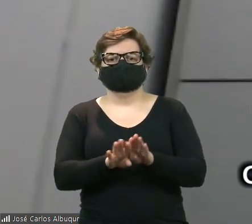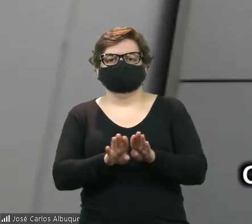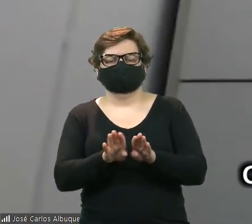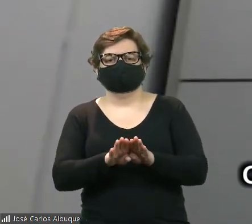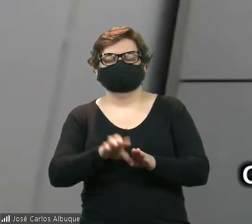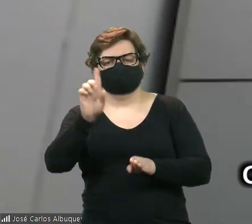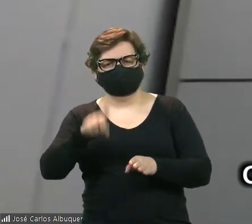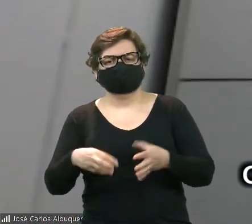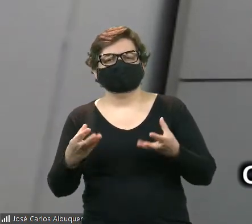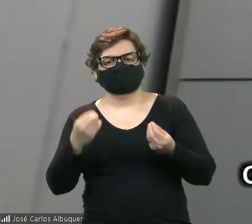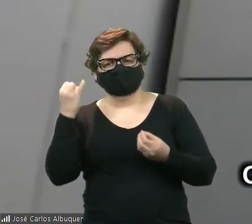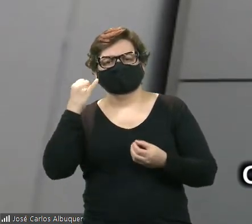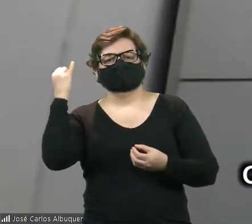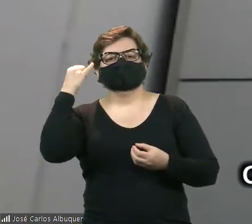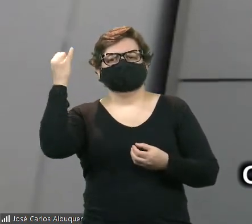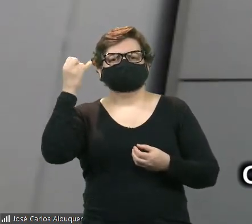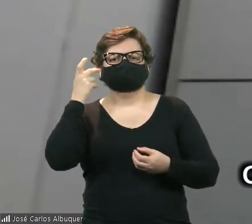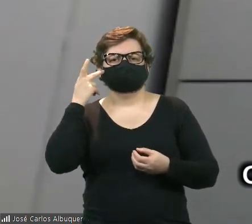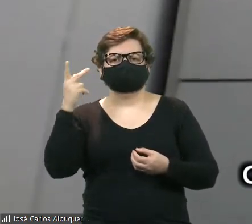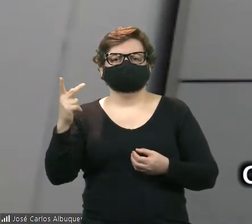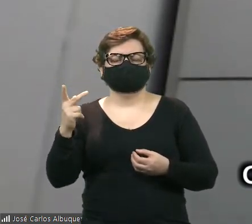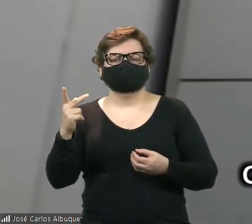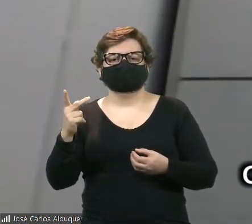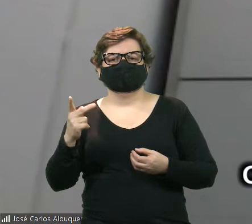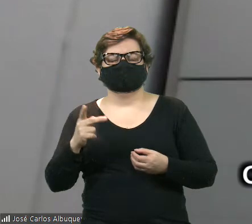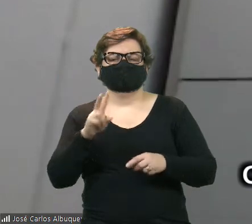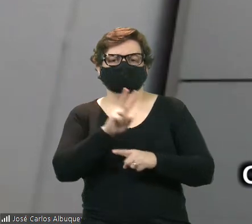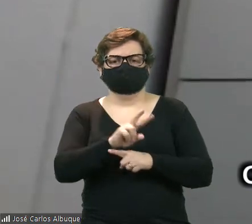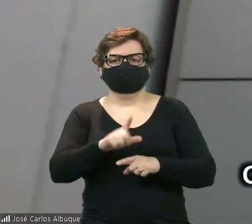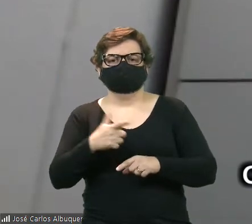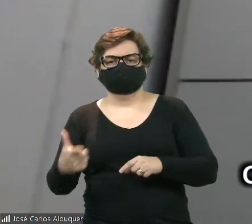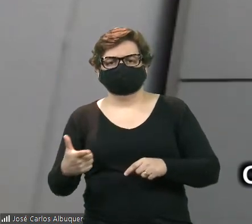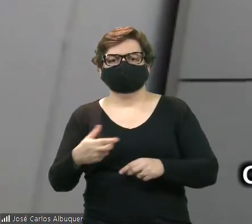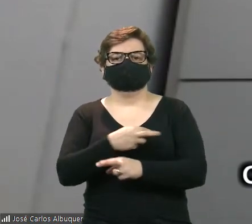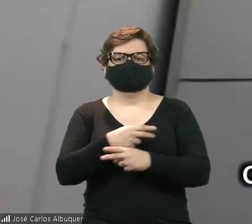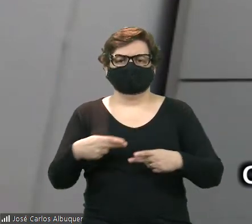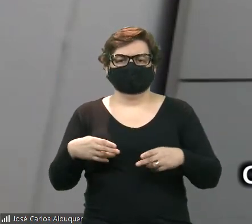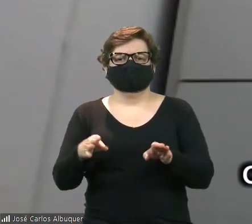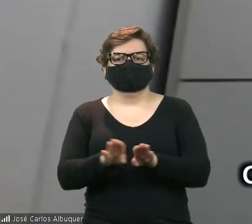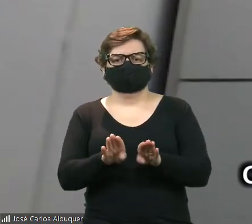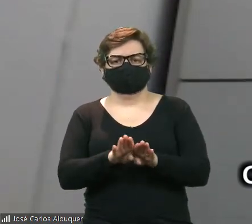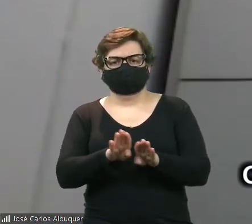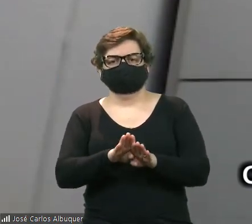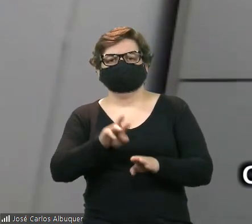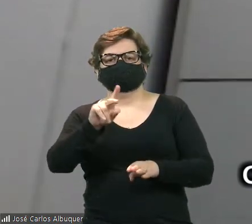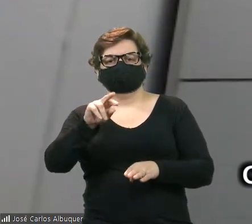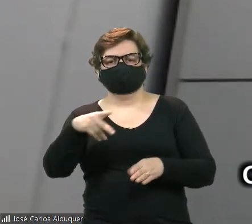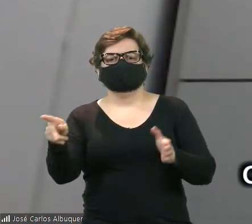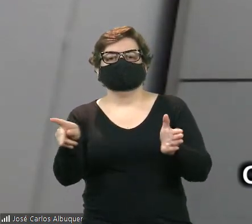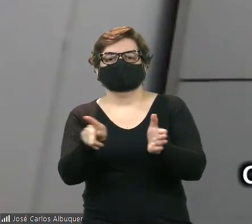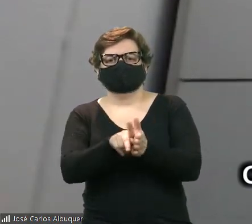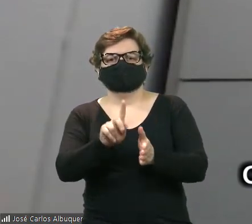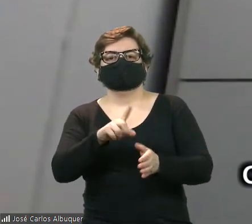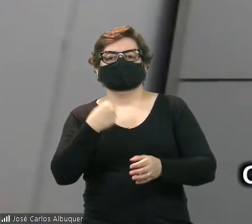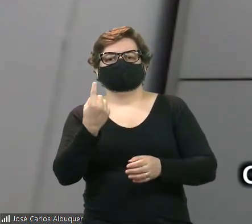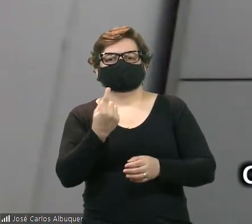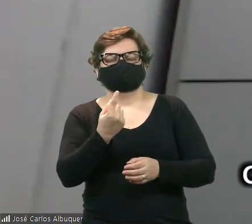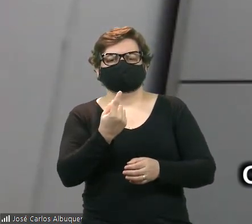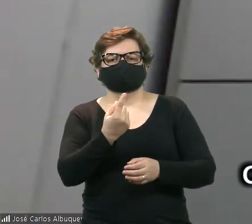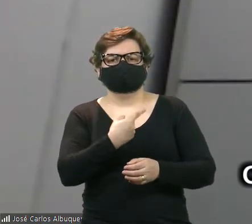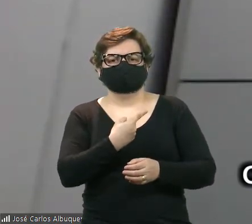suma importância, vai tratar de vários outros assuntos, também como o próprio nosso